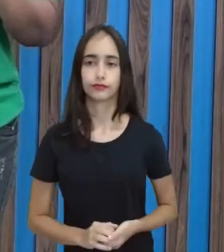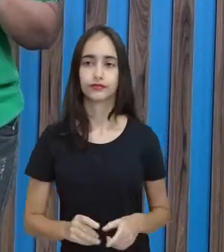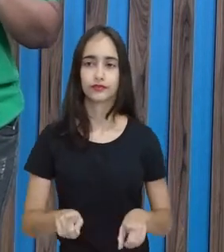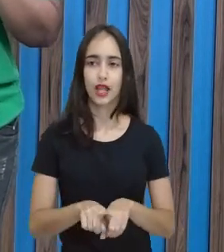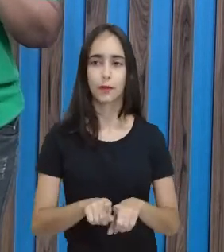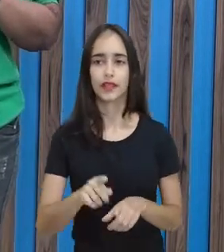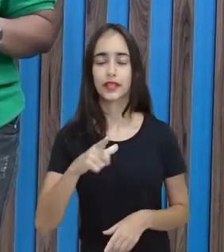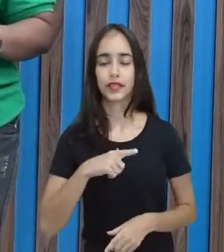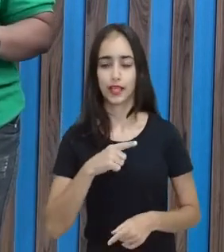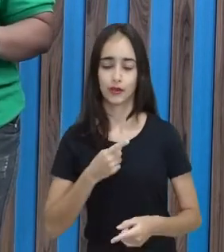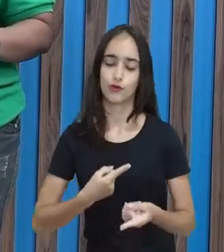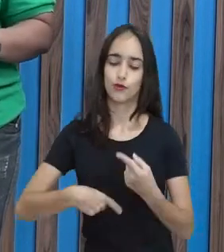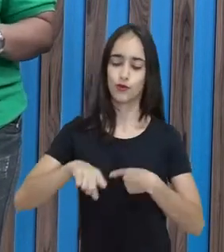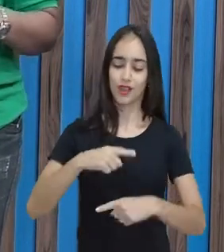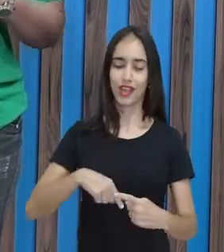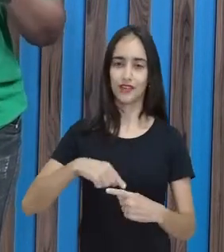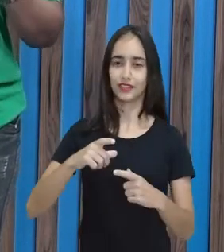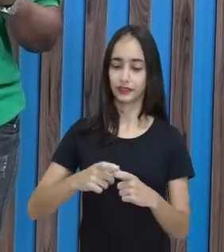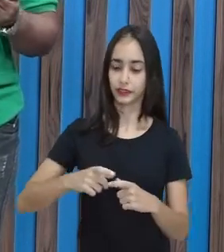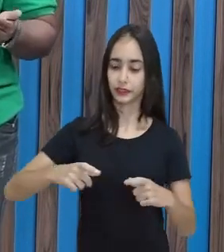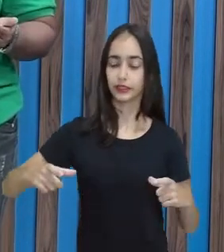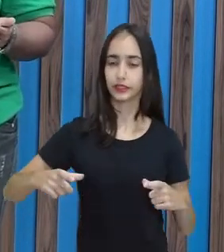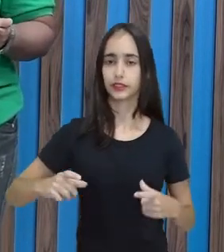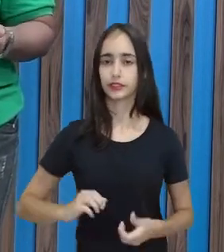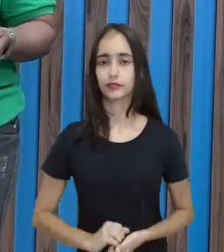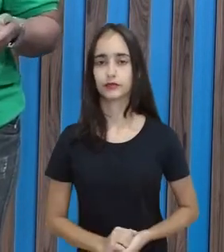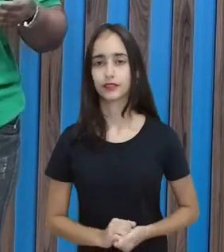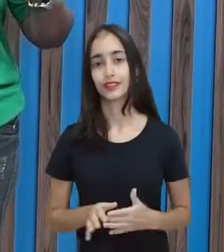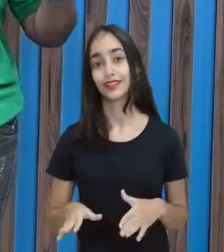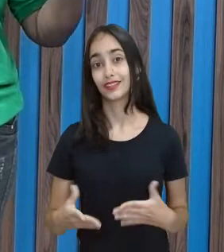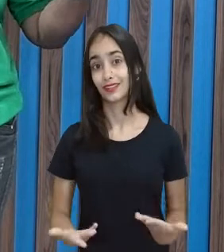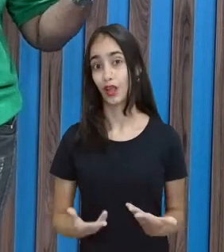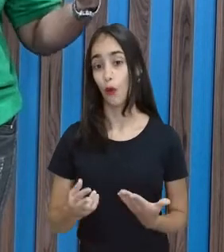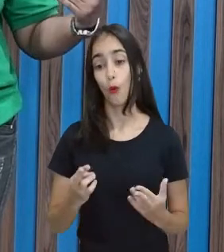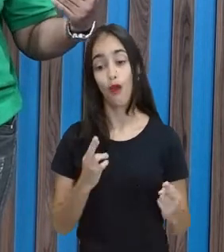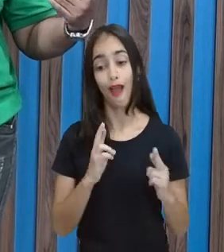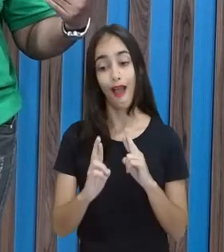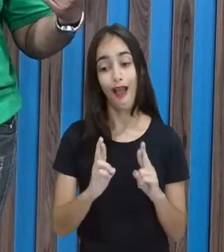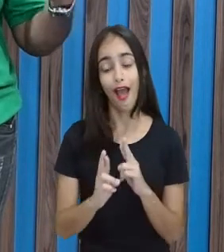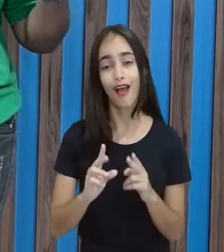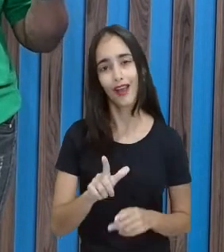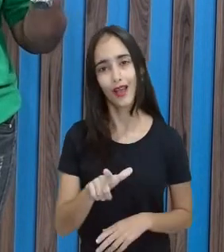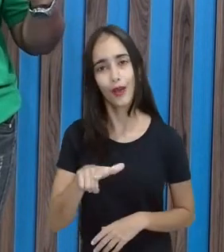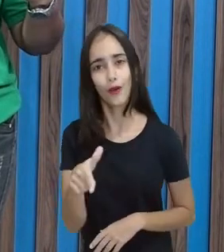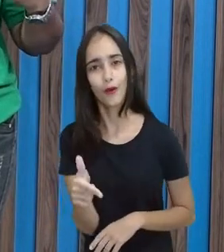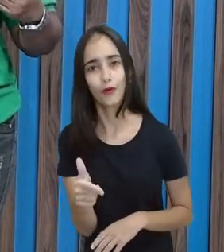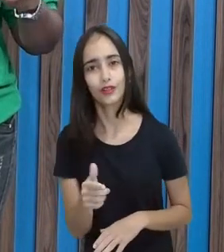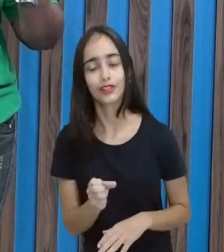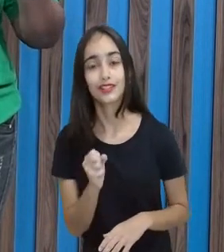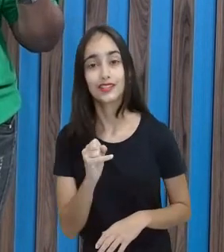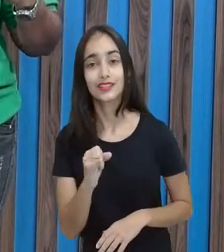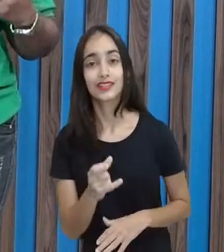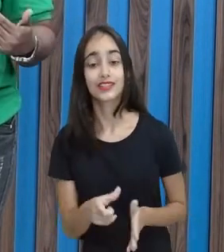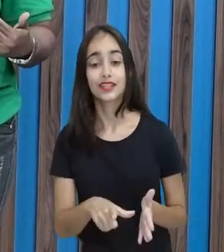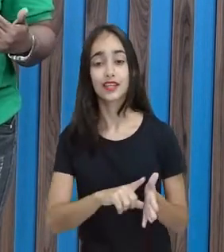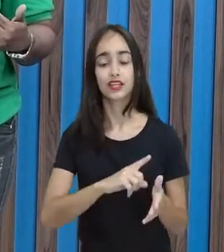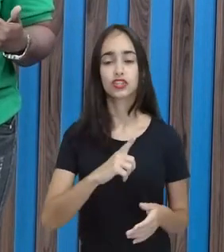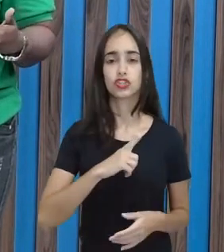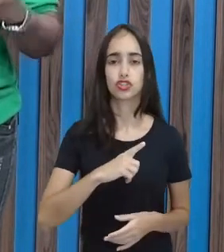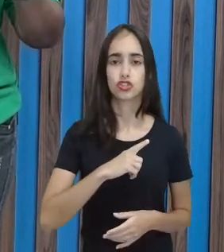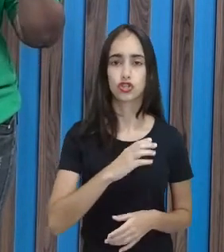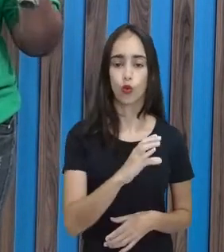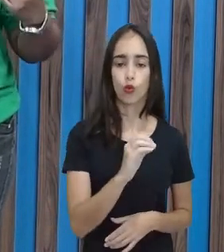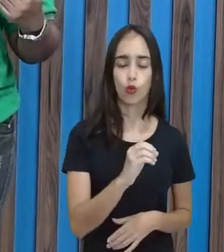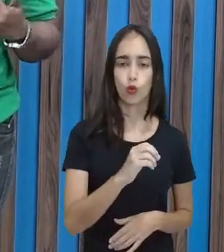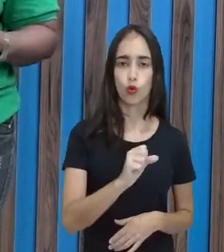inversamente proporcionais. Aí a relação é outra. Se na relação anterior nós tínhamos o quociente,